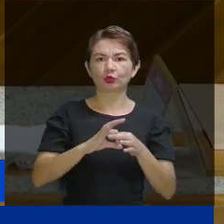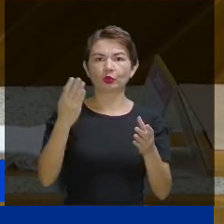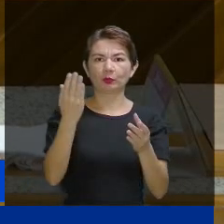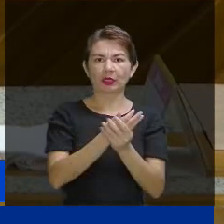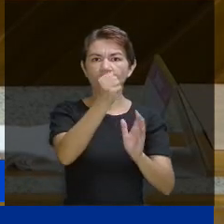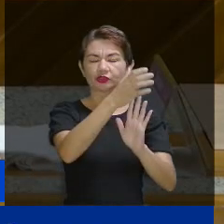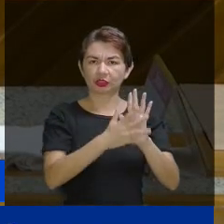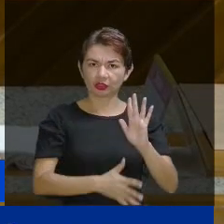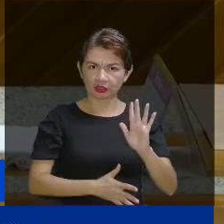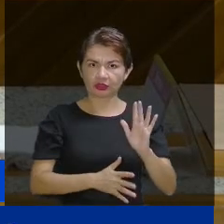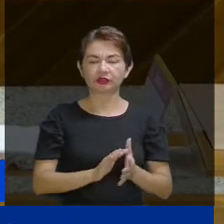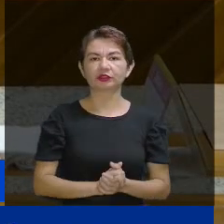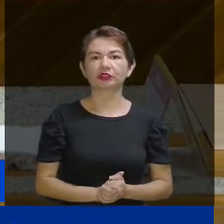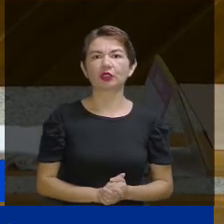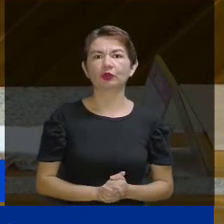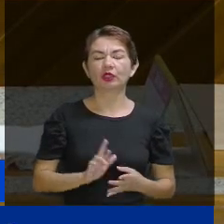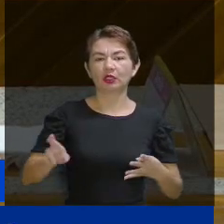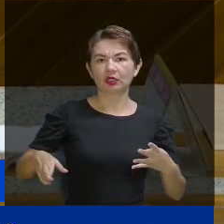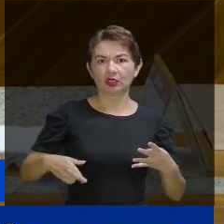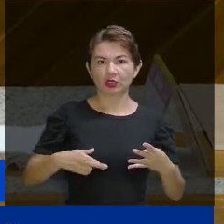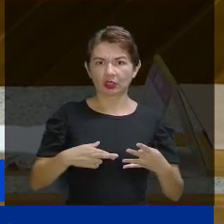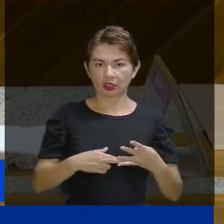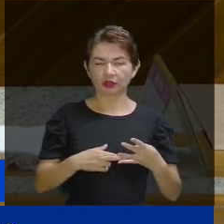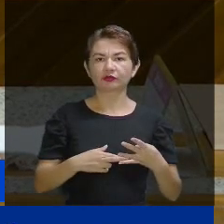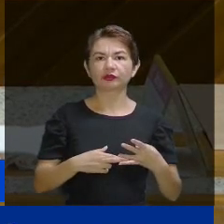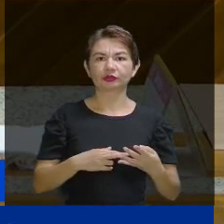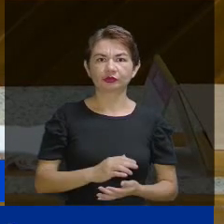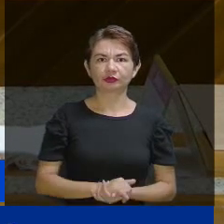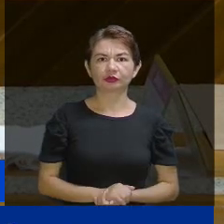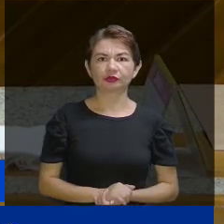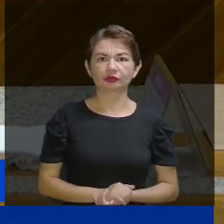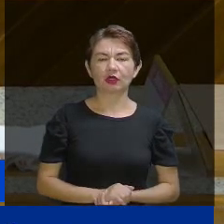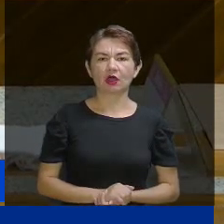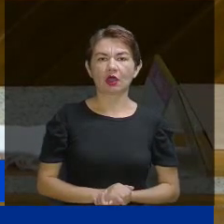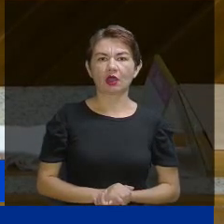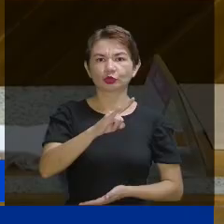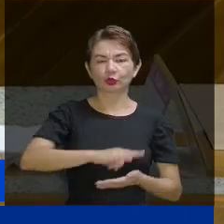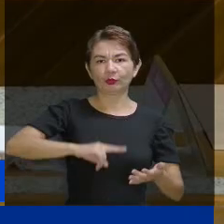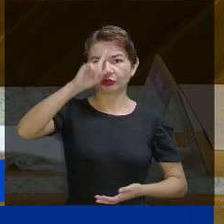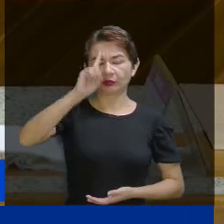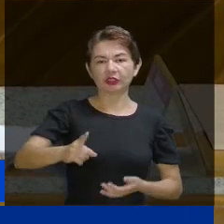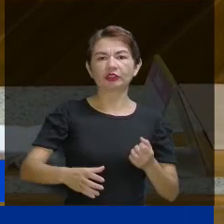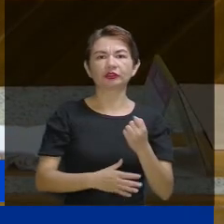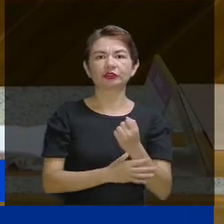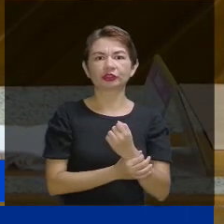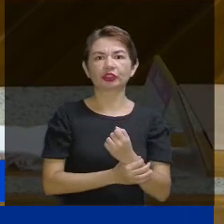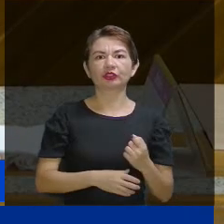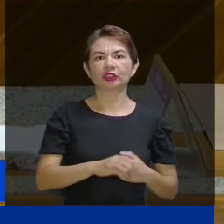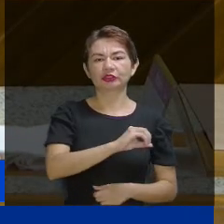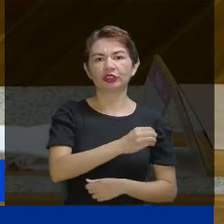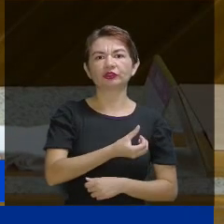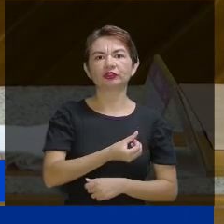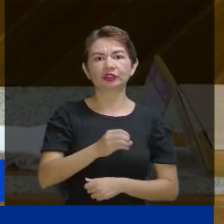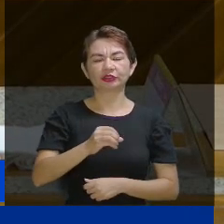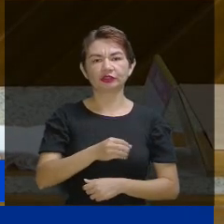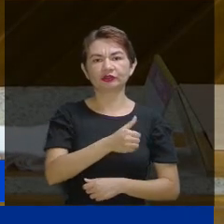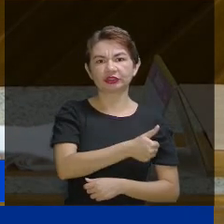de declaração no agravo regimental, no mandado de segurança número